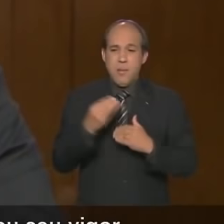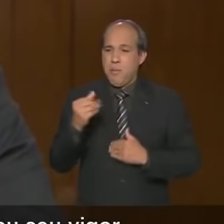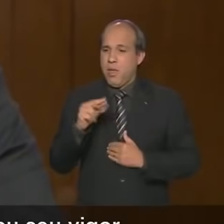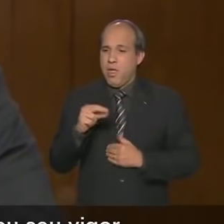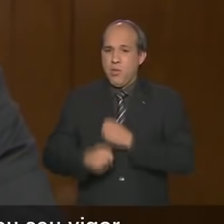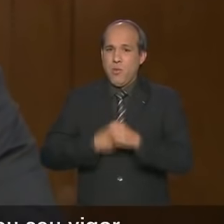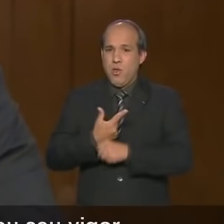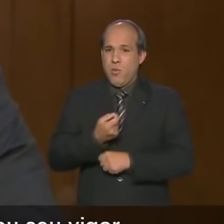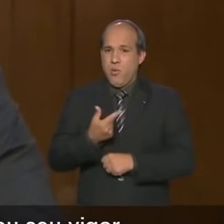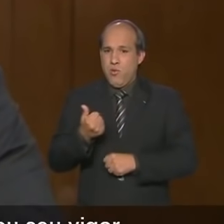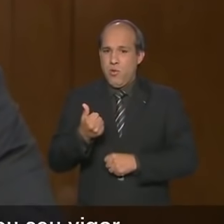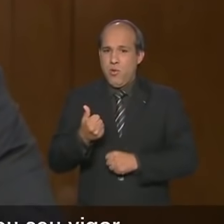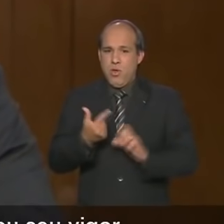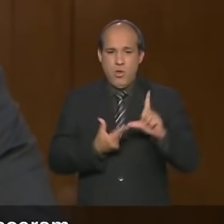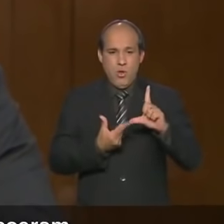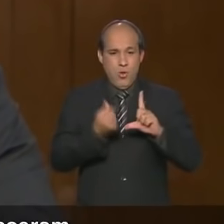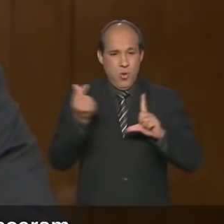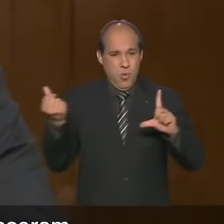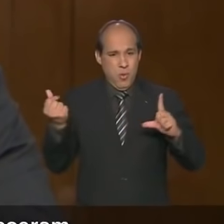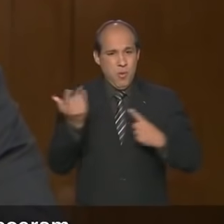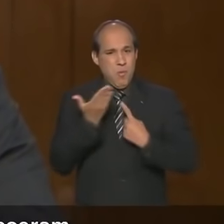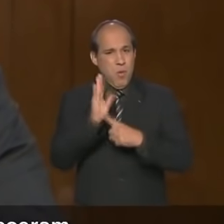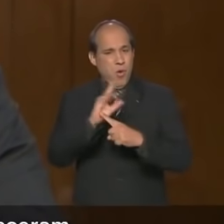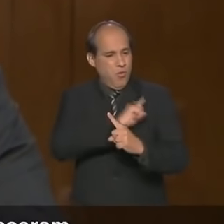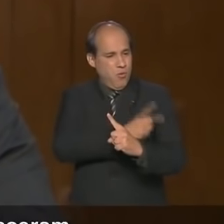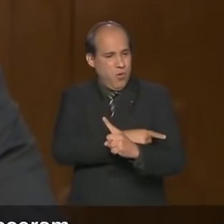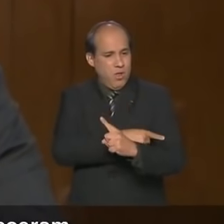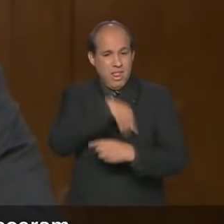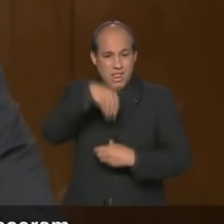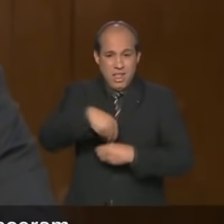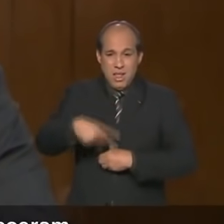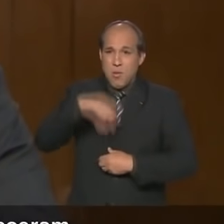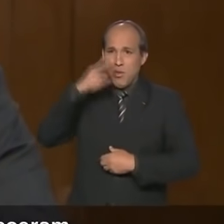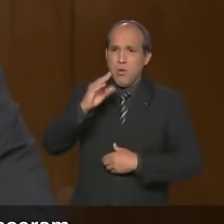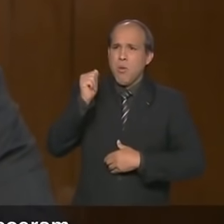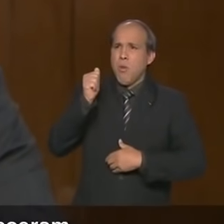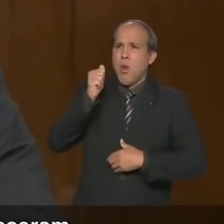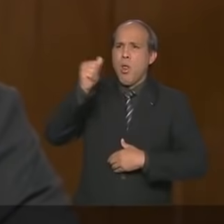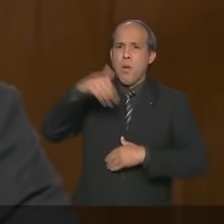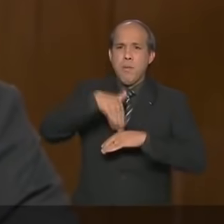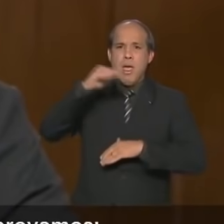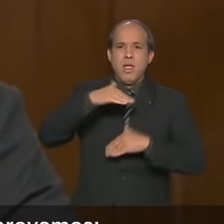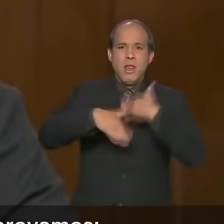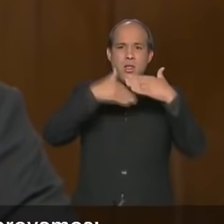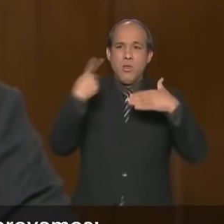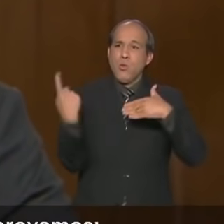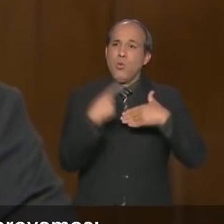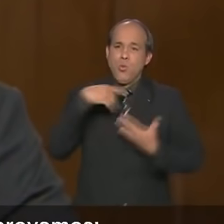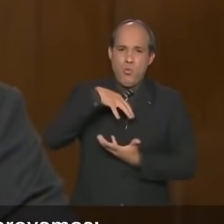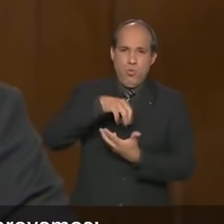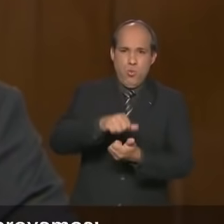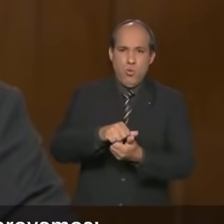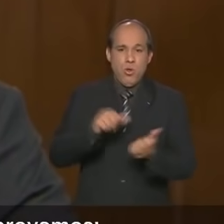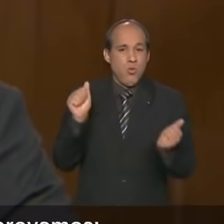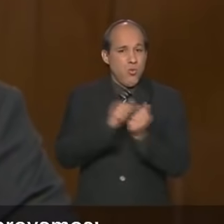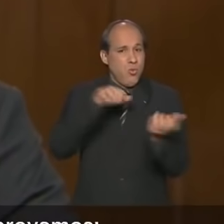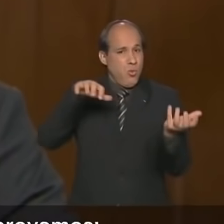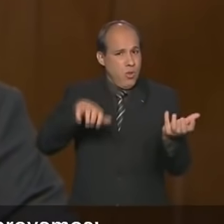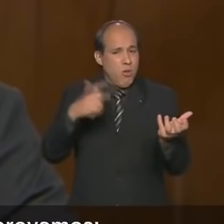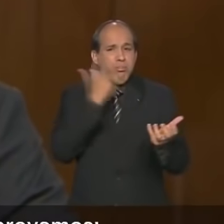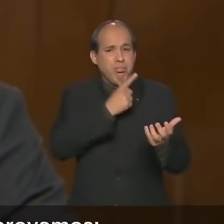ano a economia mostrou o seu Rigor estando entre os países do mundo que mais cresceram com o Congresso Nacional